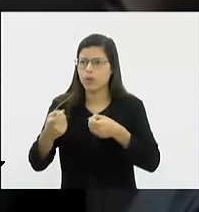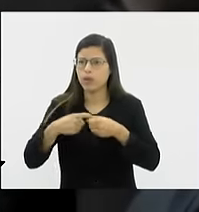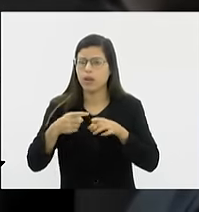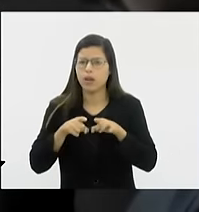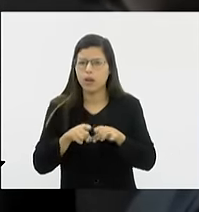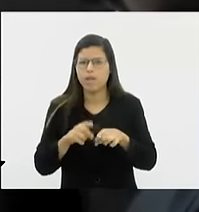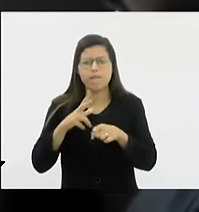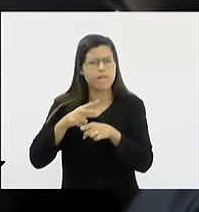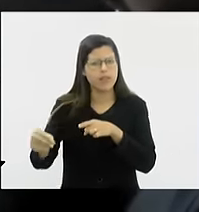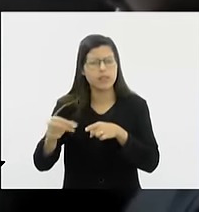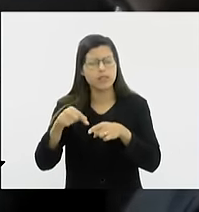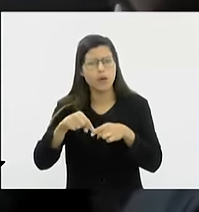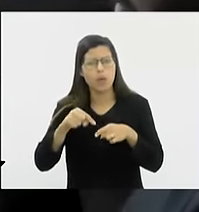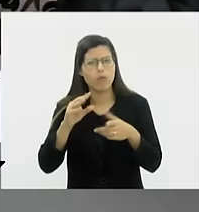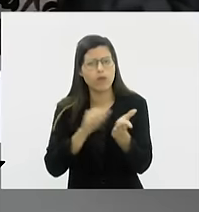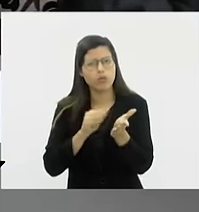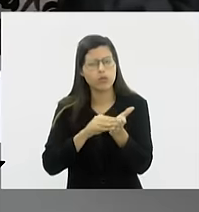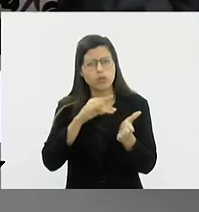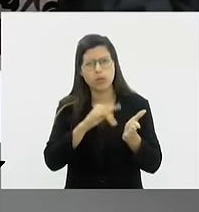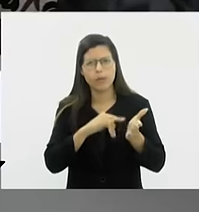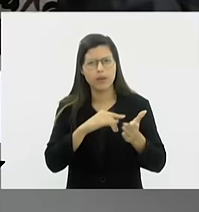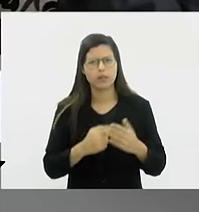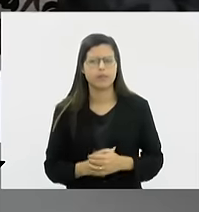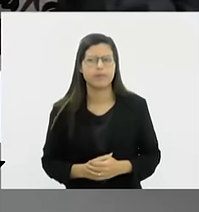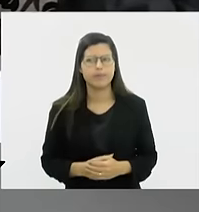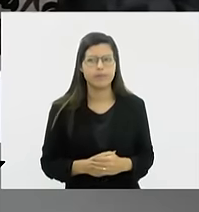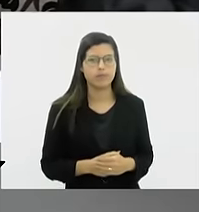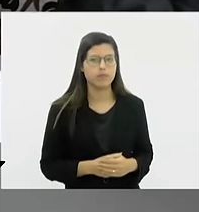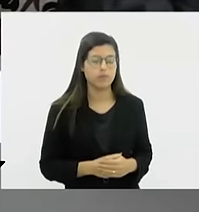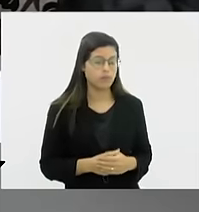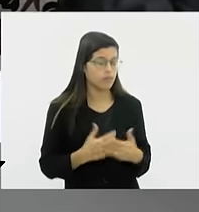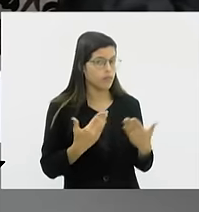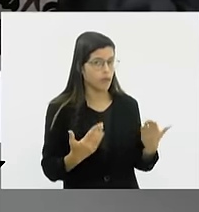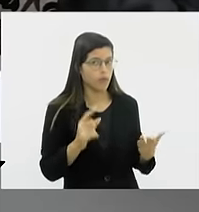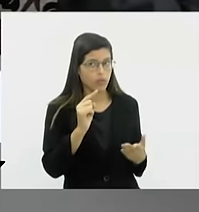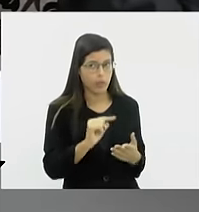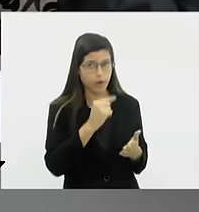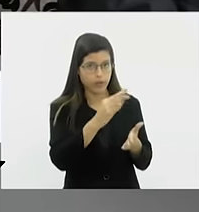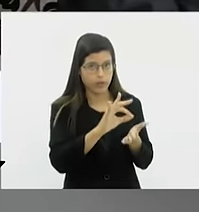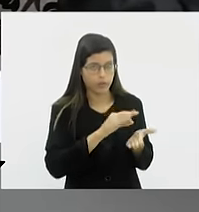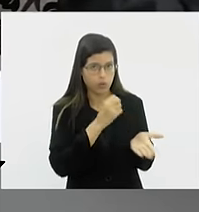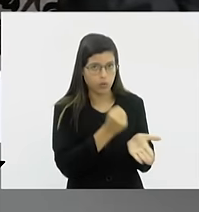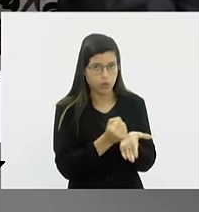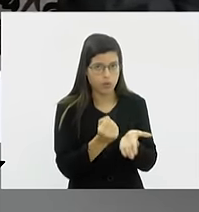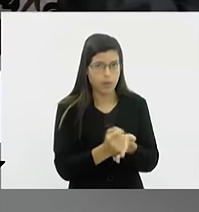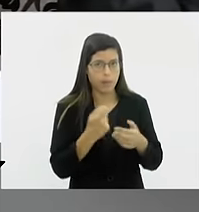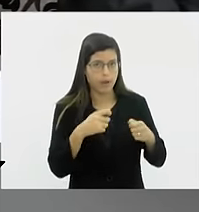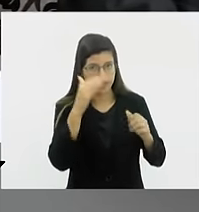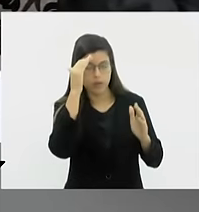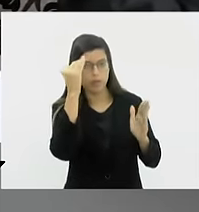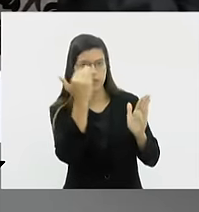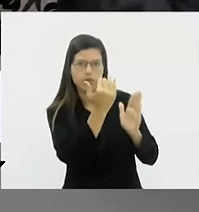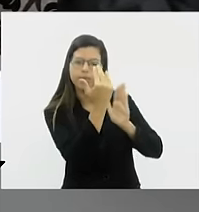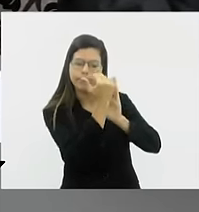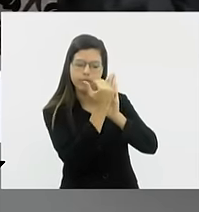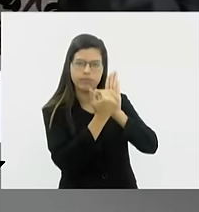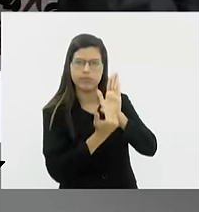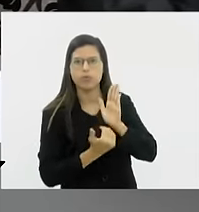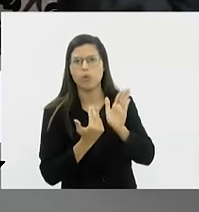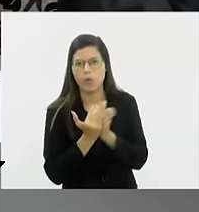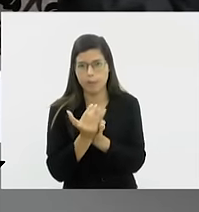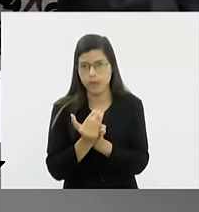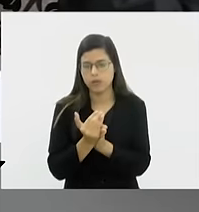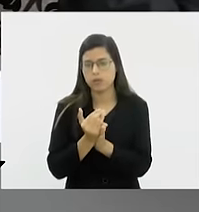essas irregularidades? Deputado, após a assinatura do contrato, ele tem que cumprir alguns requisitos iniciais. Então,